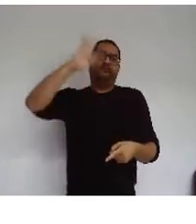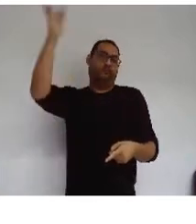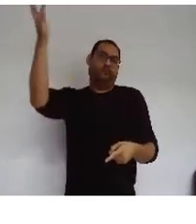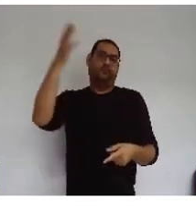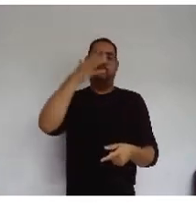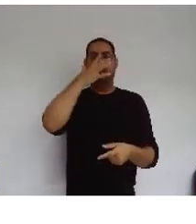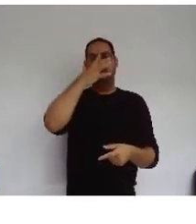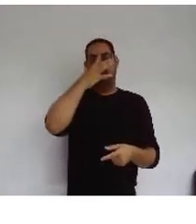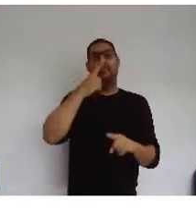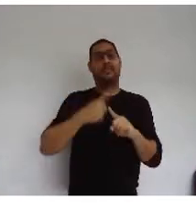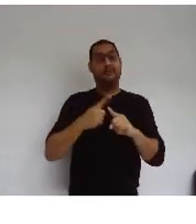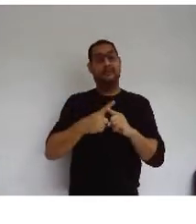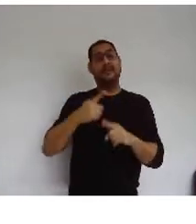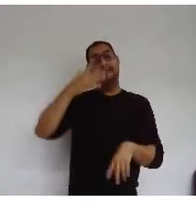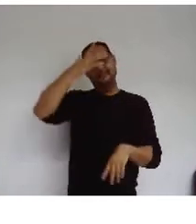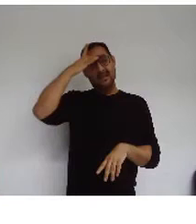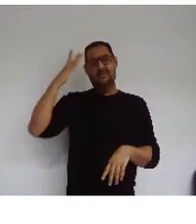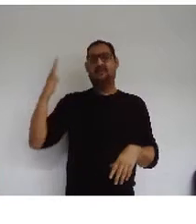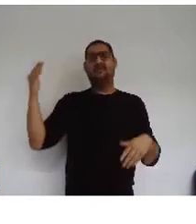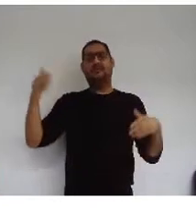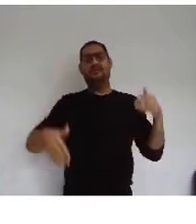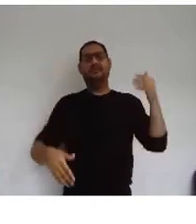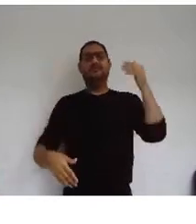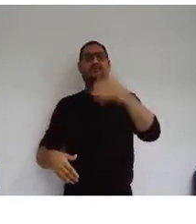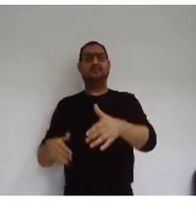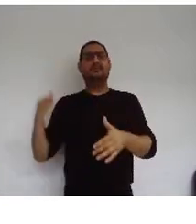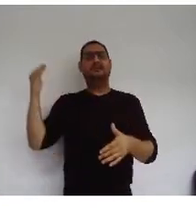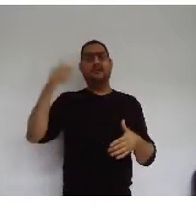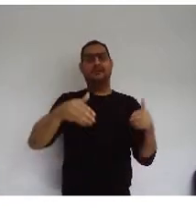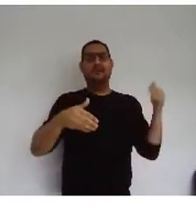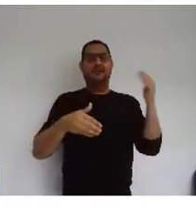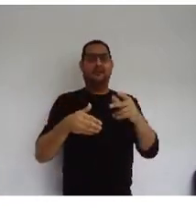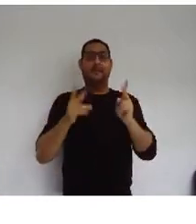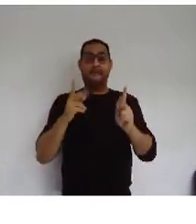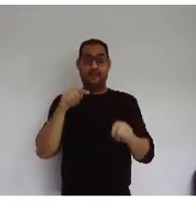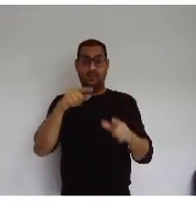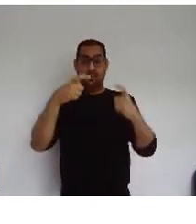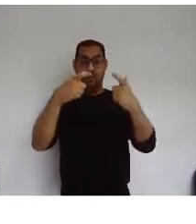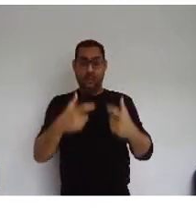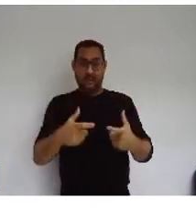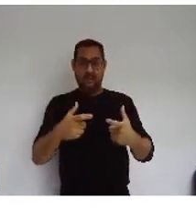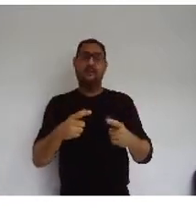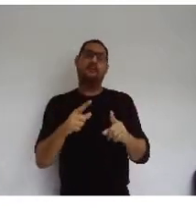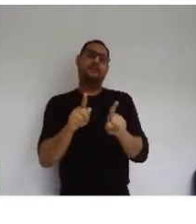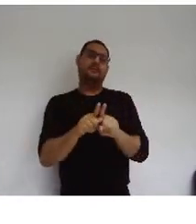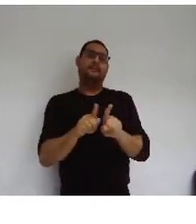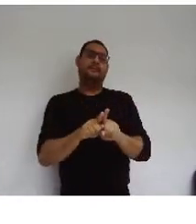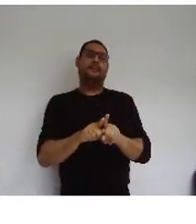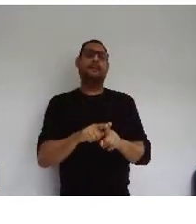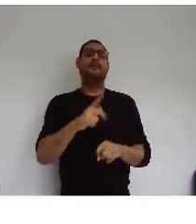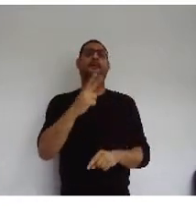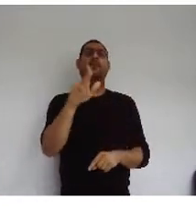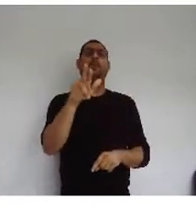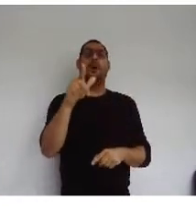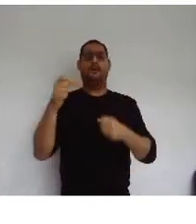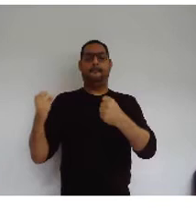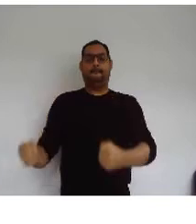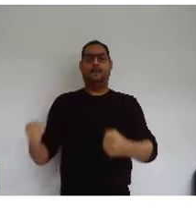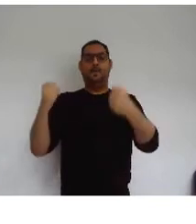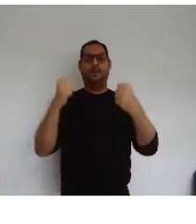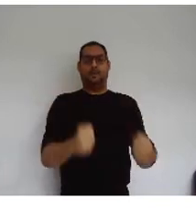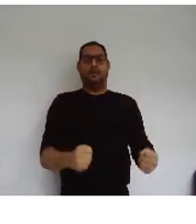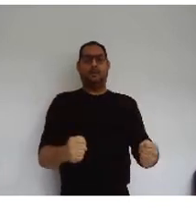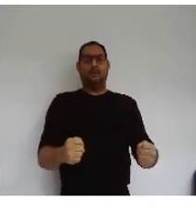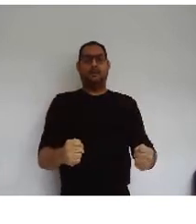também as pessoas que estão ali, né, e também a questão do exercício do poder, que é